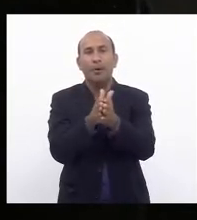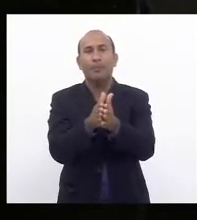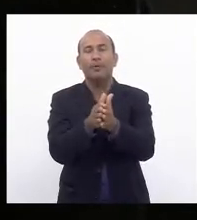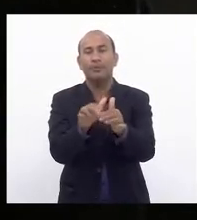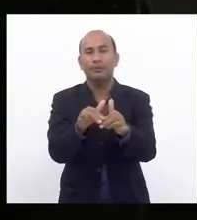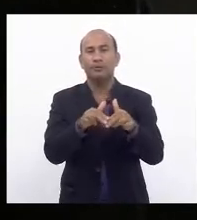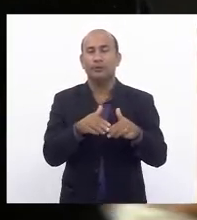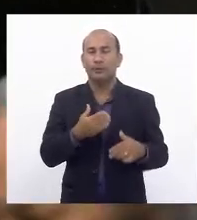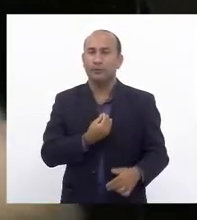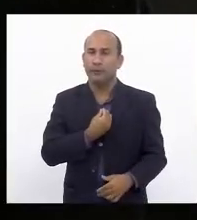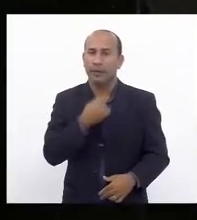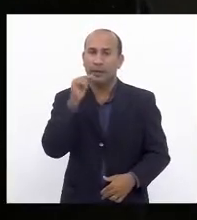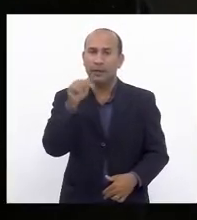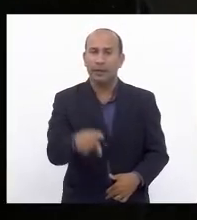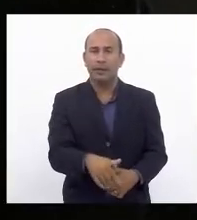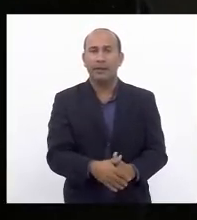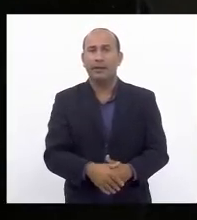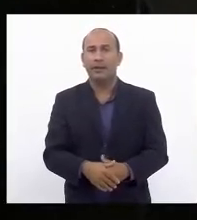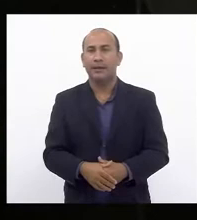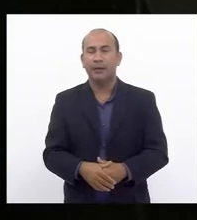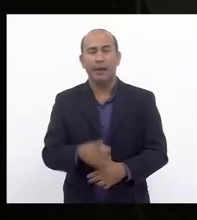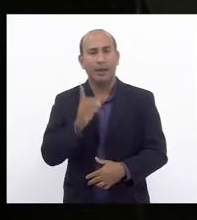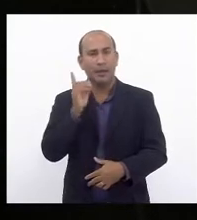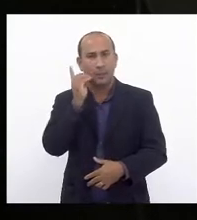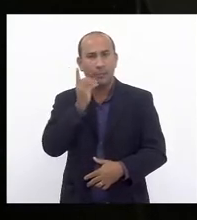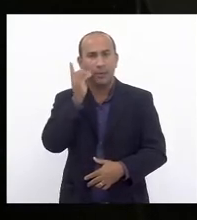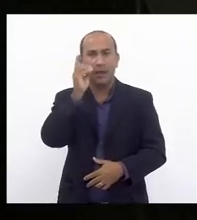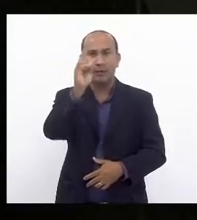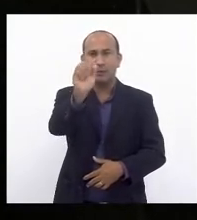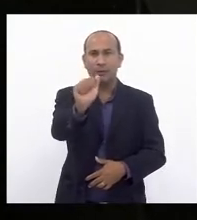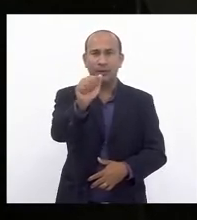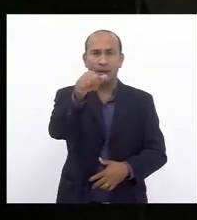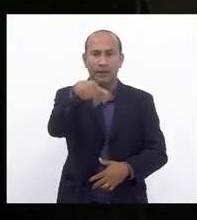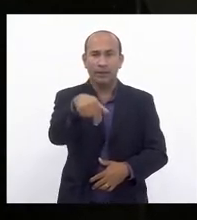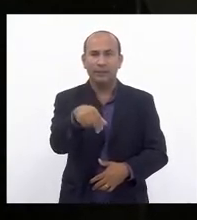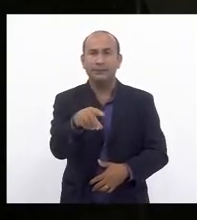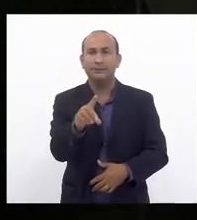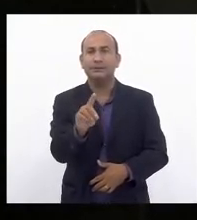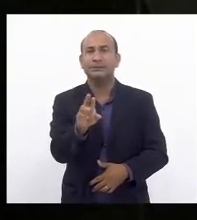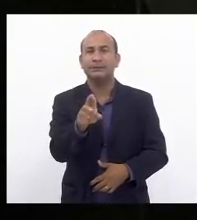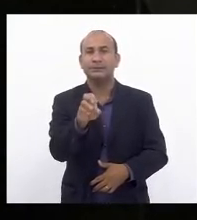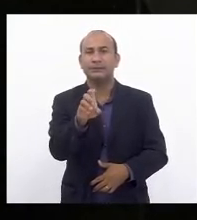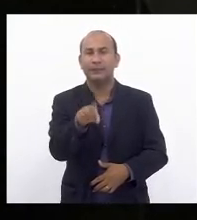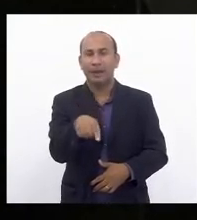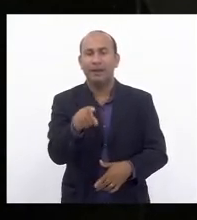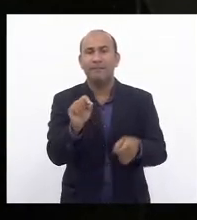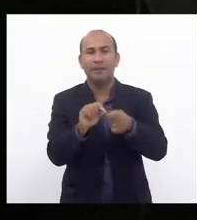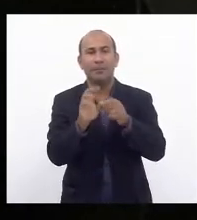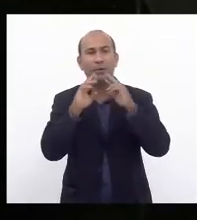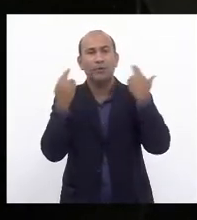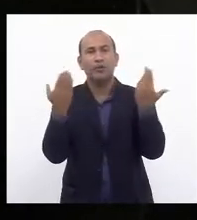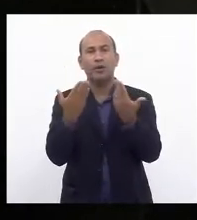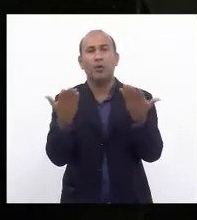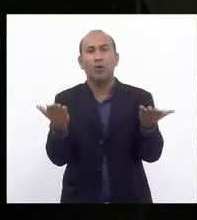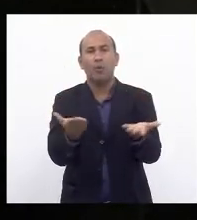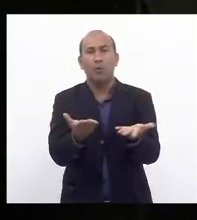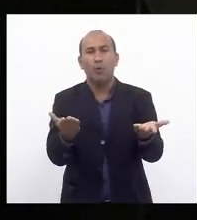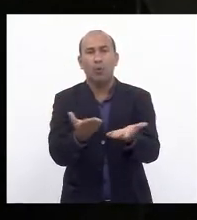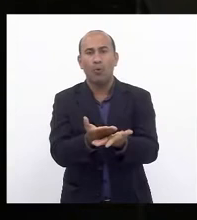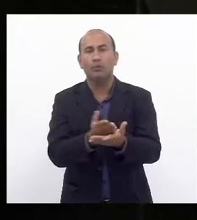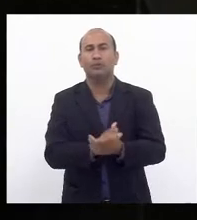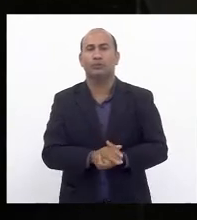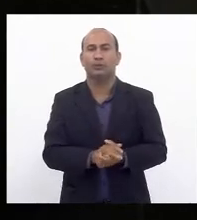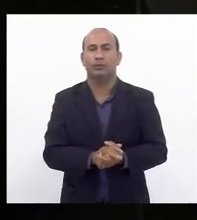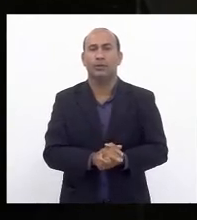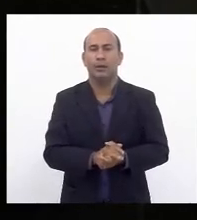remete, deputado André Siciliano, à reunião que fizemos hoje no Palácio Guanabara. Deputado